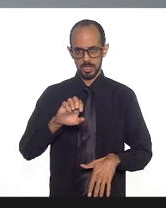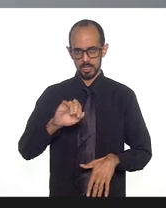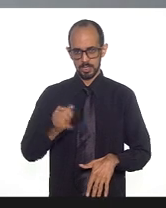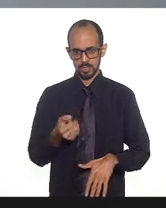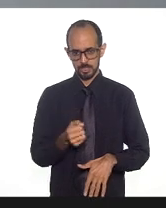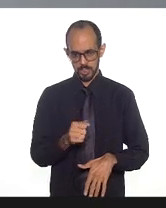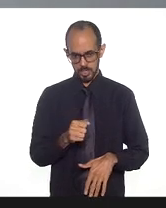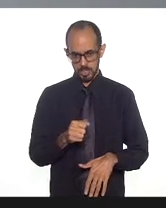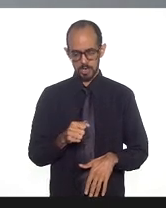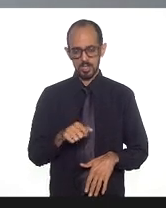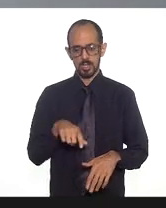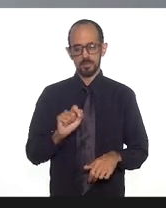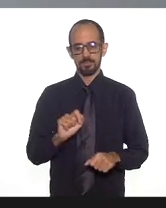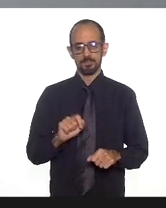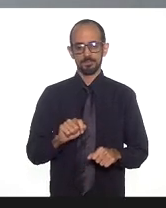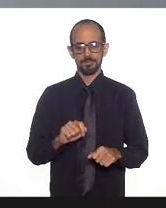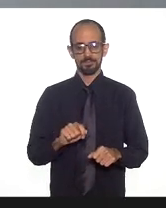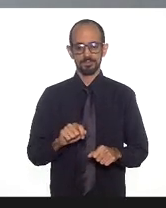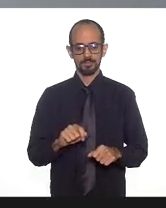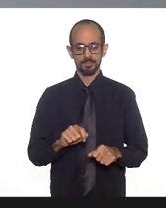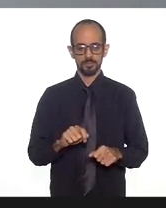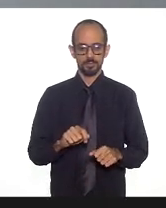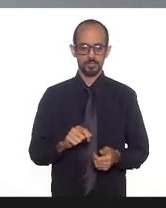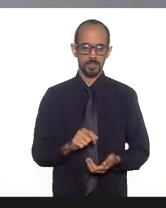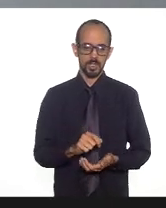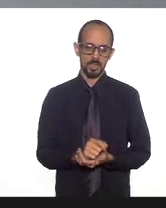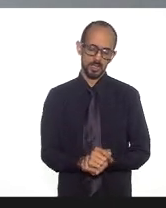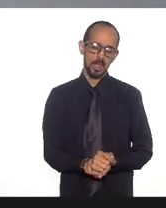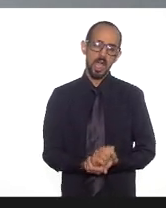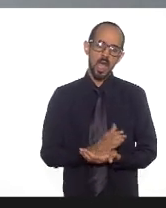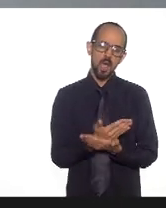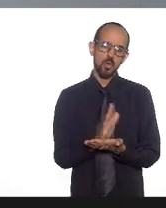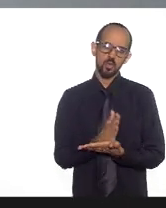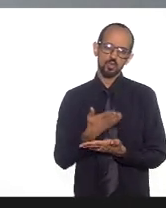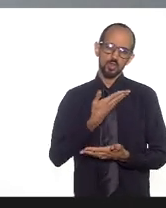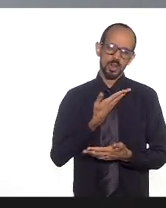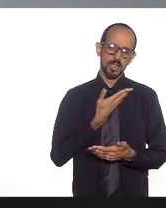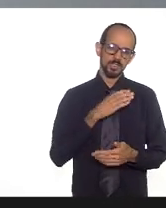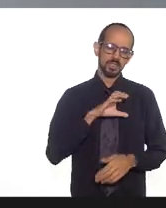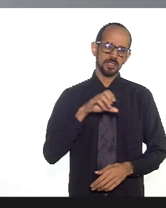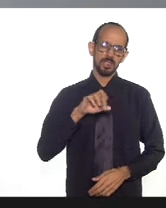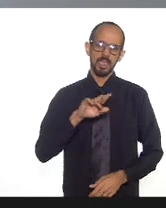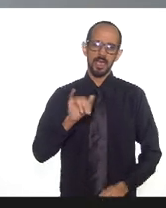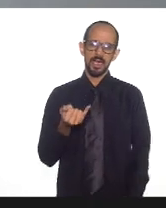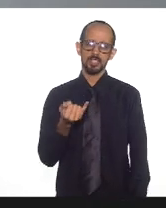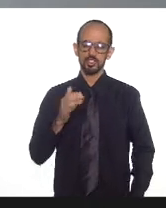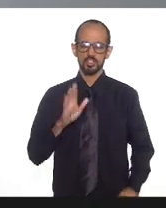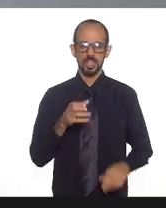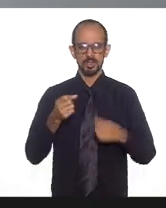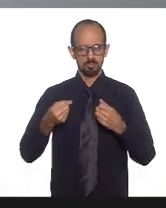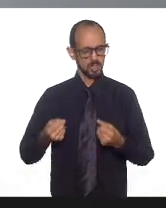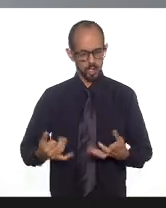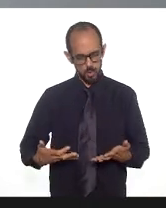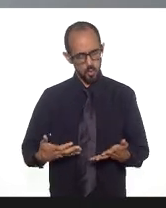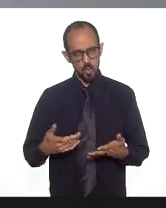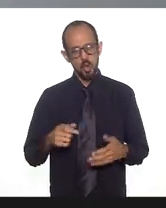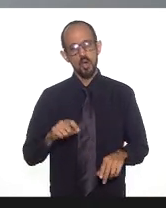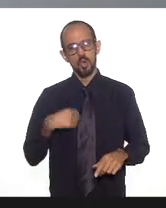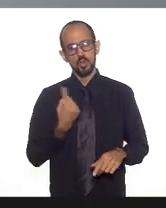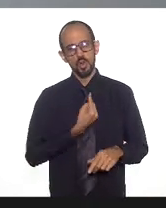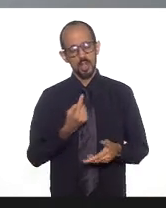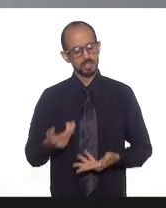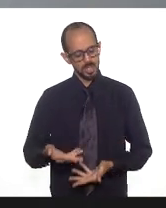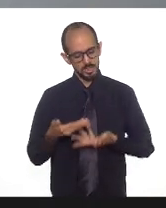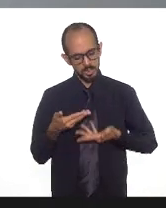falar nada sobre o CCR, porque os colegas já foram, já fui contemplado pela fala dos colegas do CCR. Então, a Rede Seja hoje é que atende o